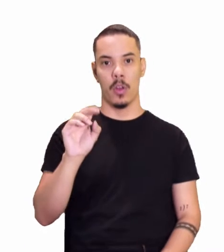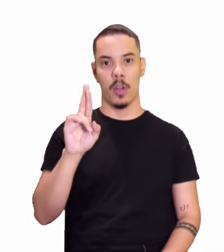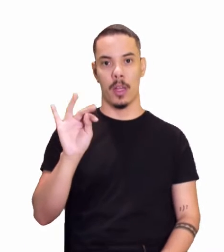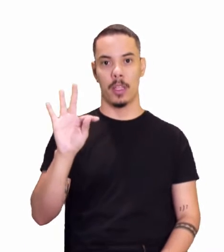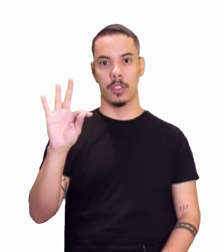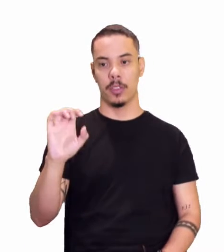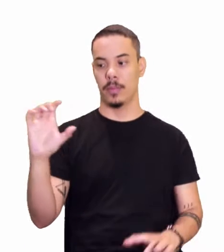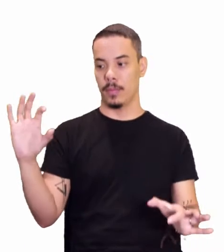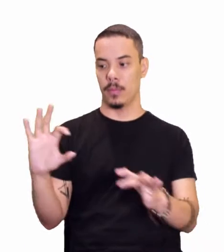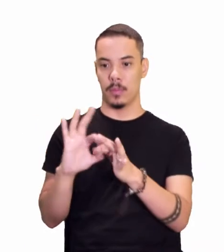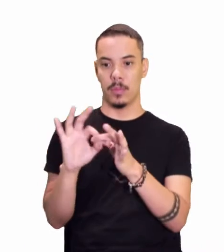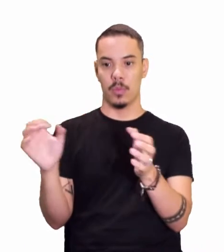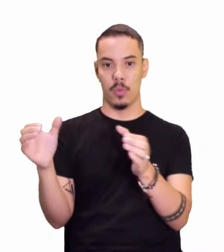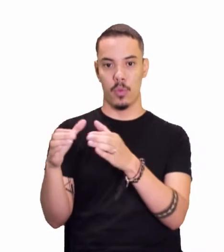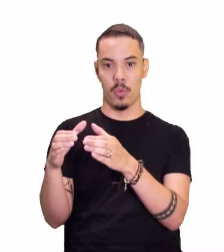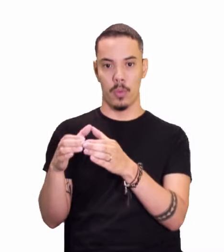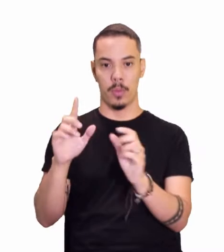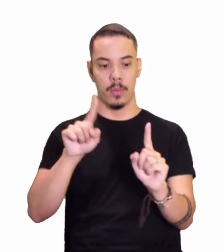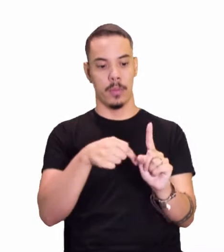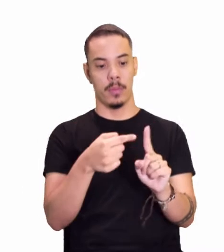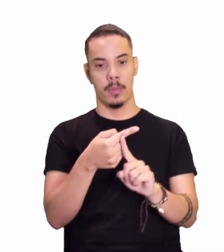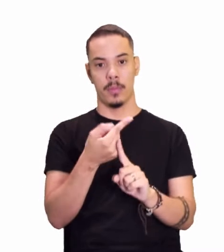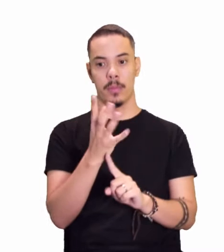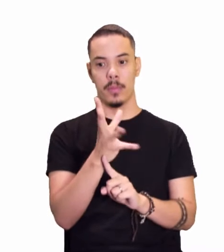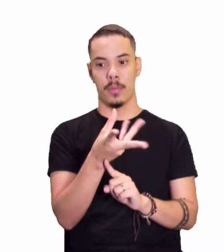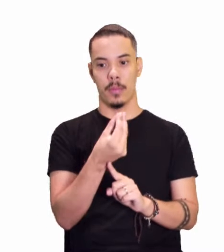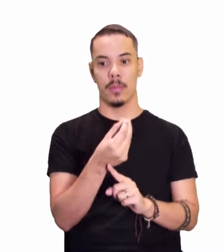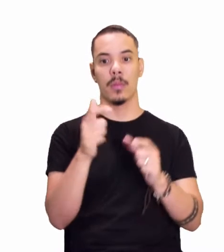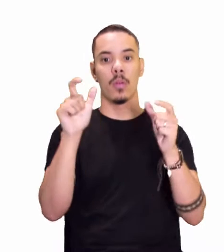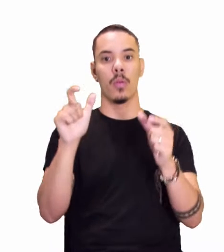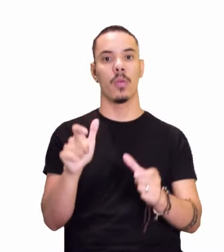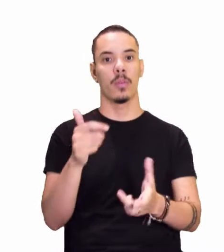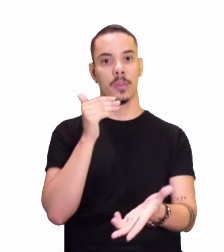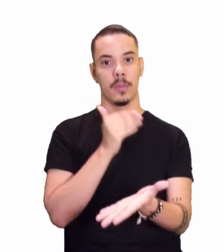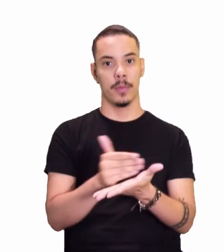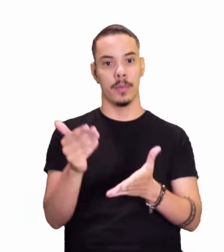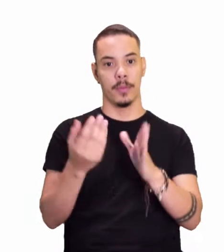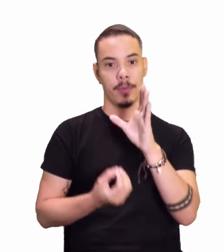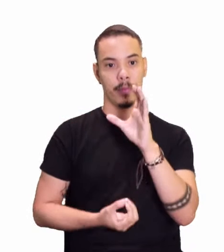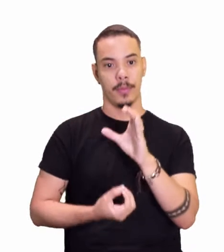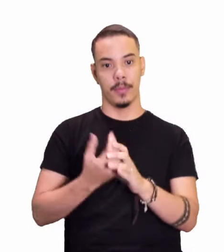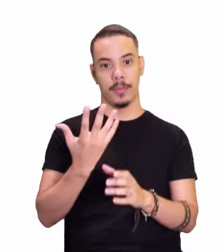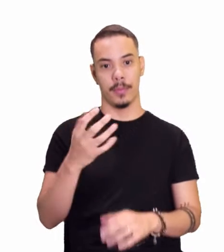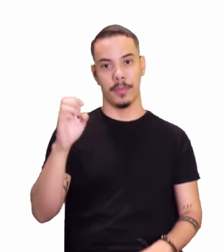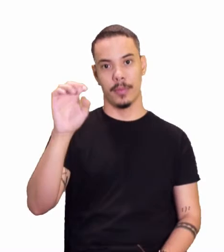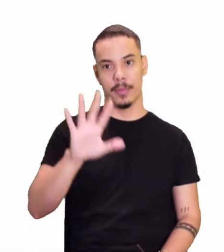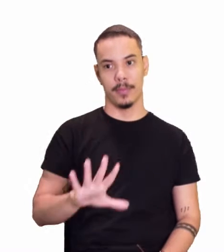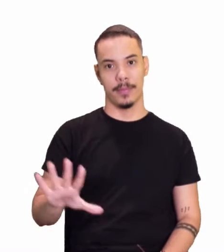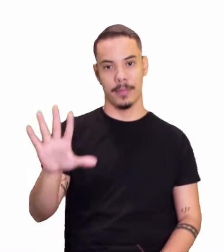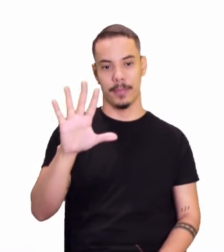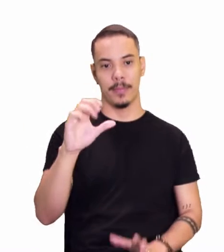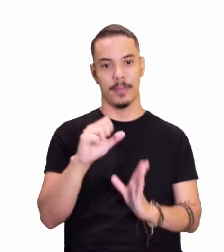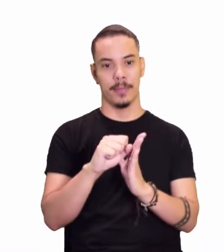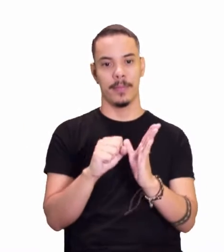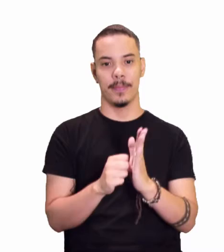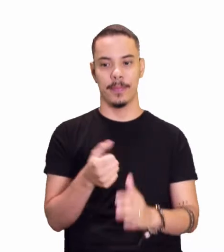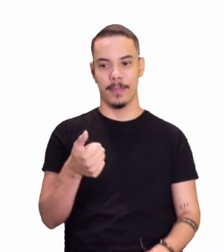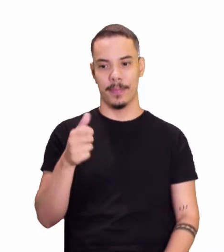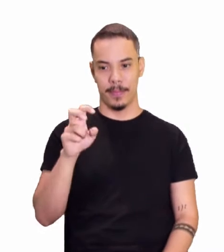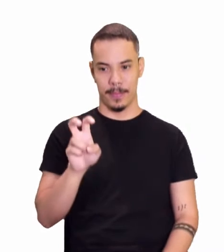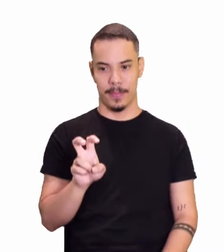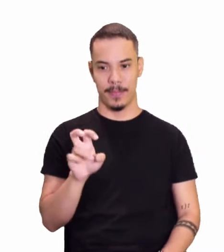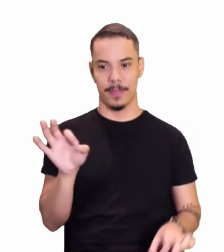e artística, né? E que onde surgiu, onde iniciou na Europa no século